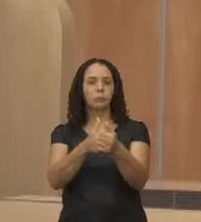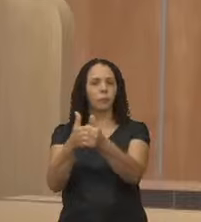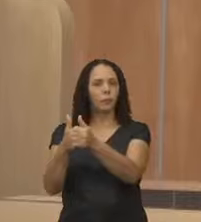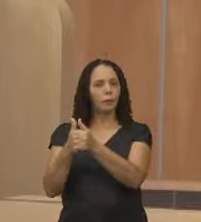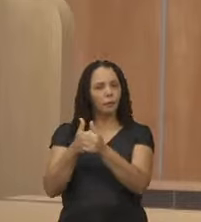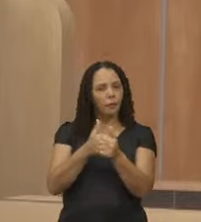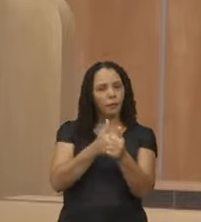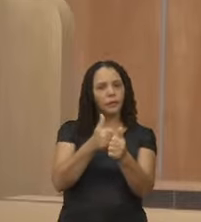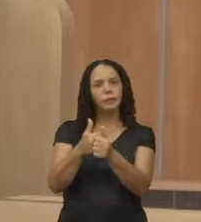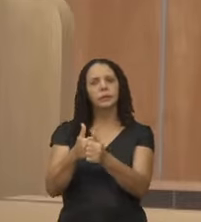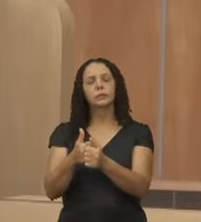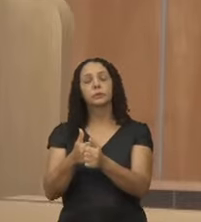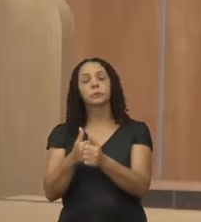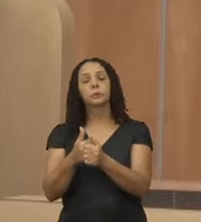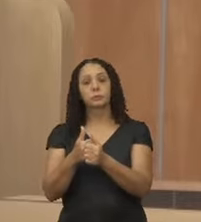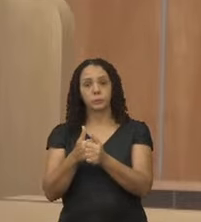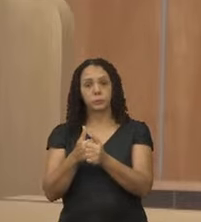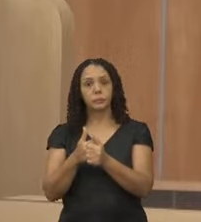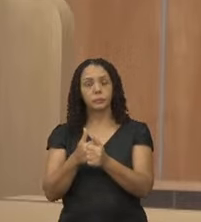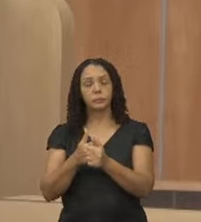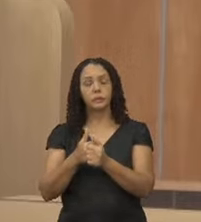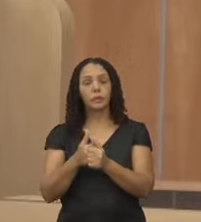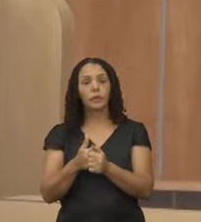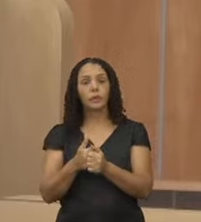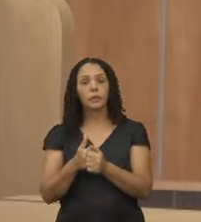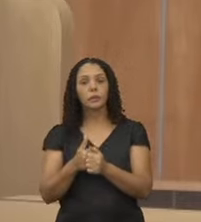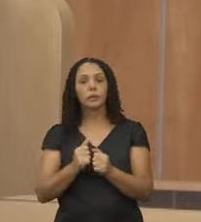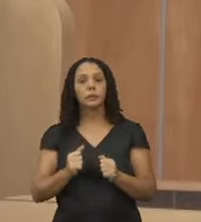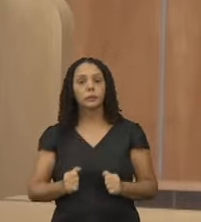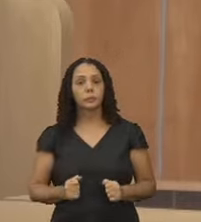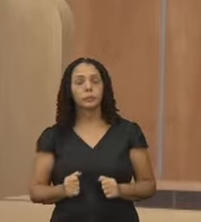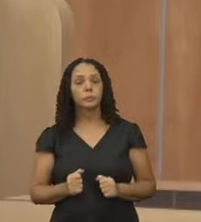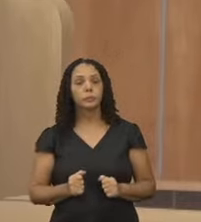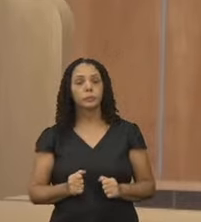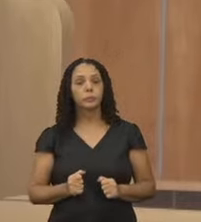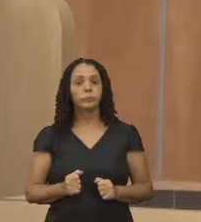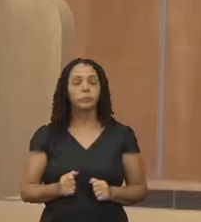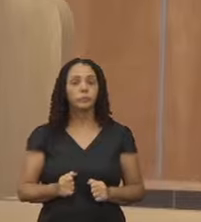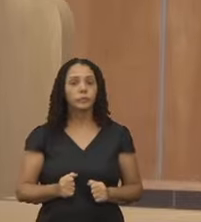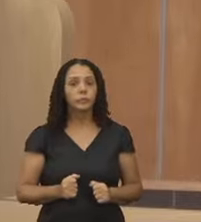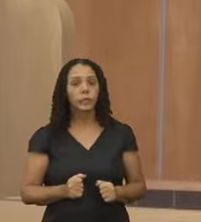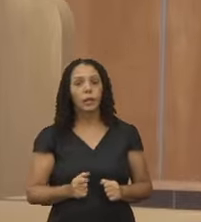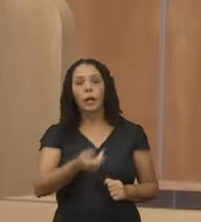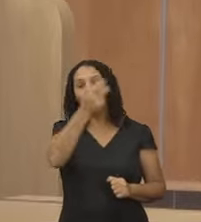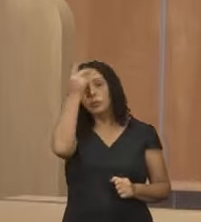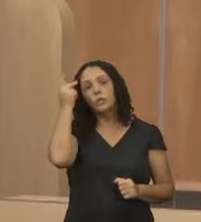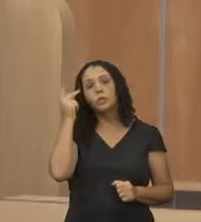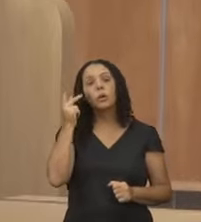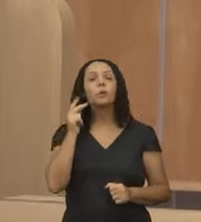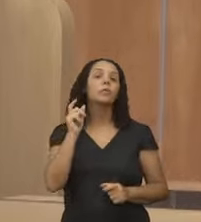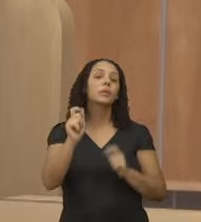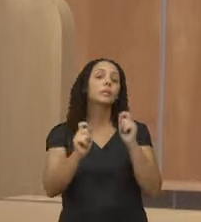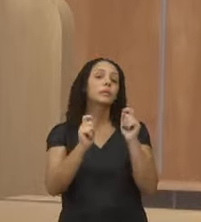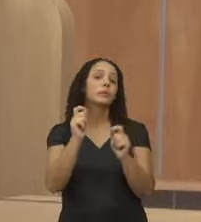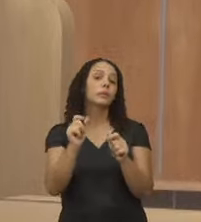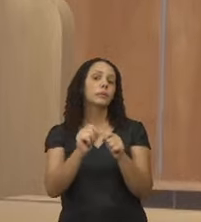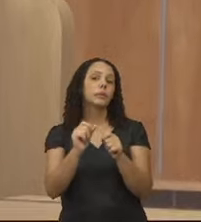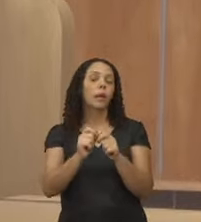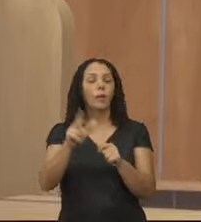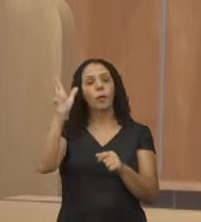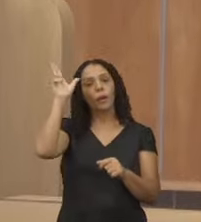um pouquinho a noção de tempo e de espaço. Mas alguém pegava o cavalo e ia avisar